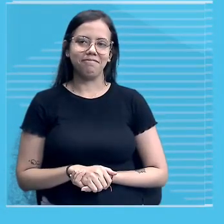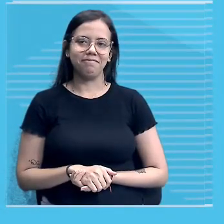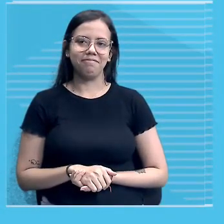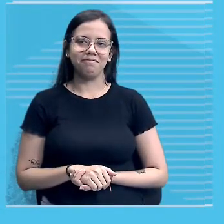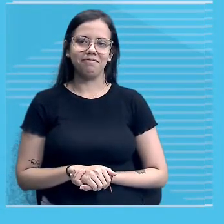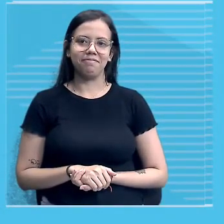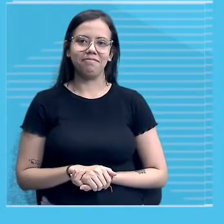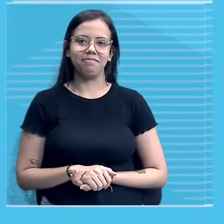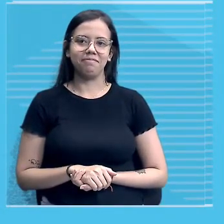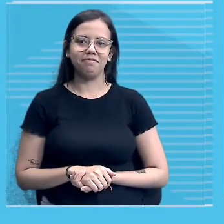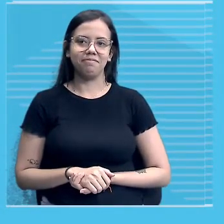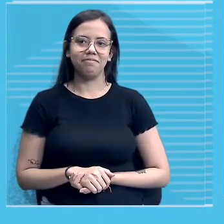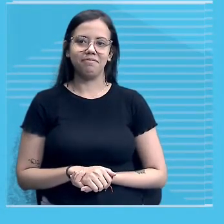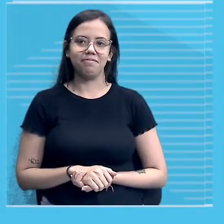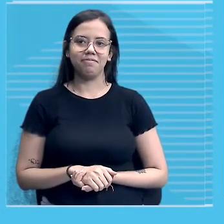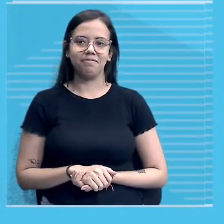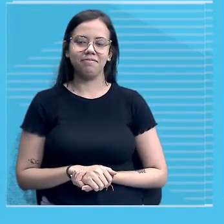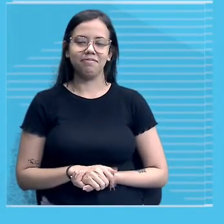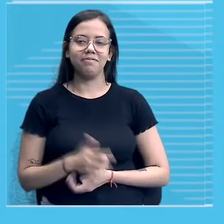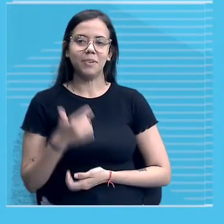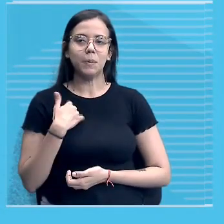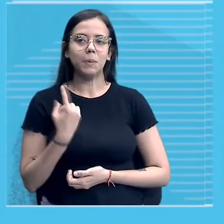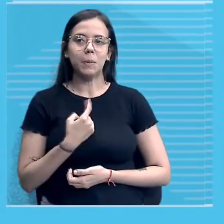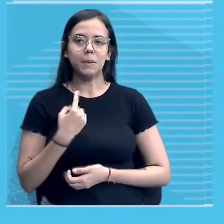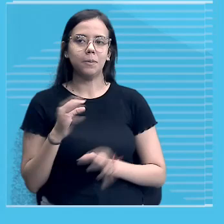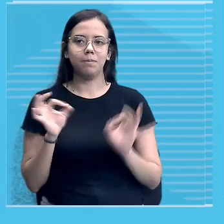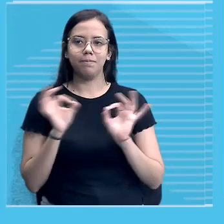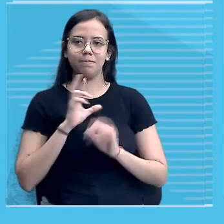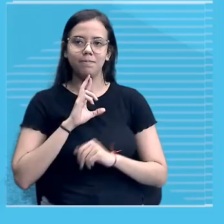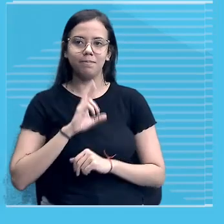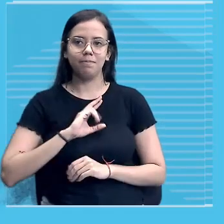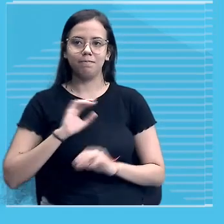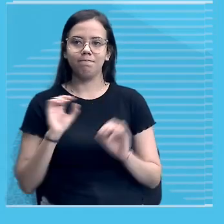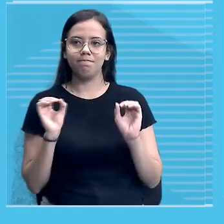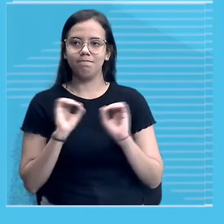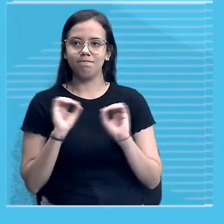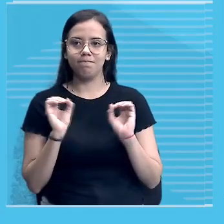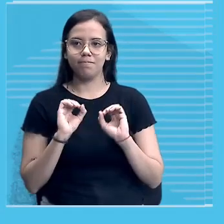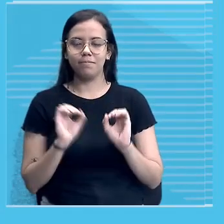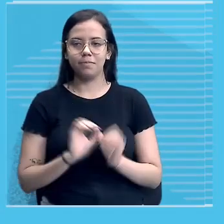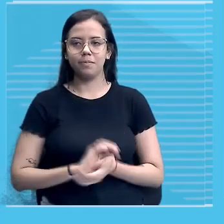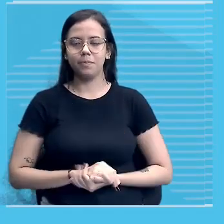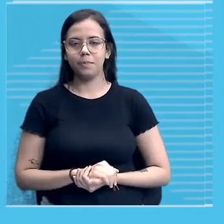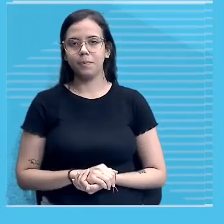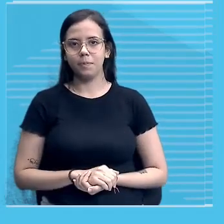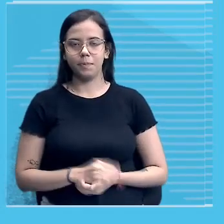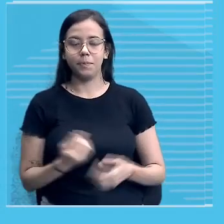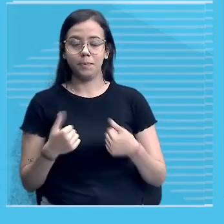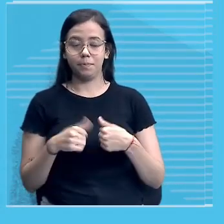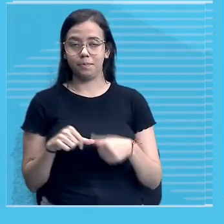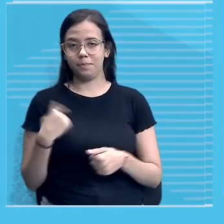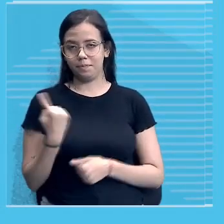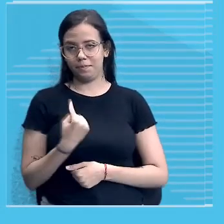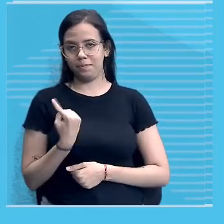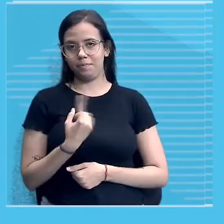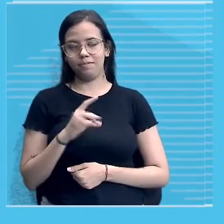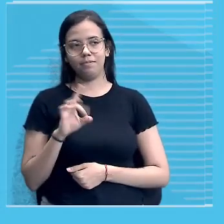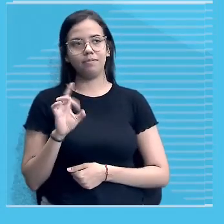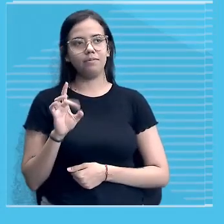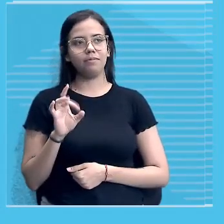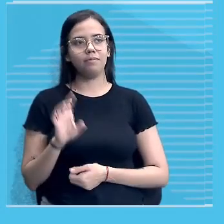para tu sozinho ninguém disse nada né eu estou alone